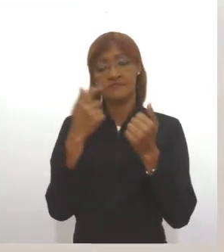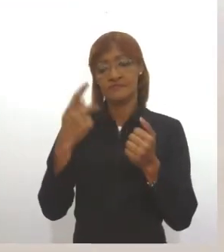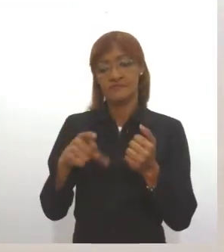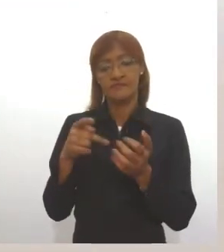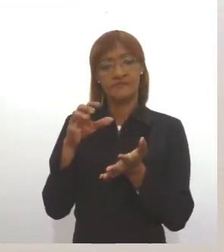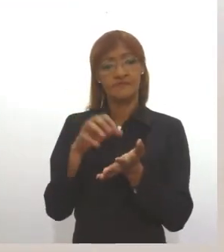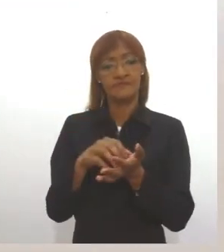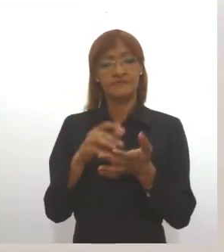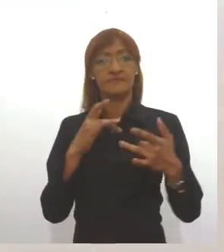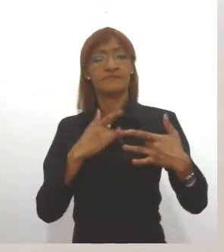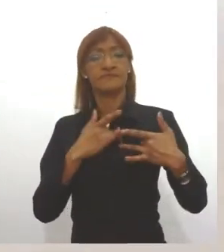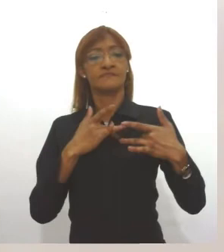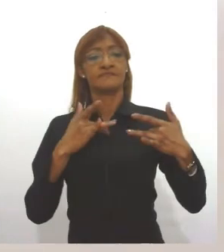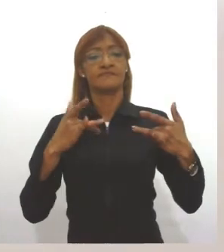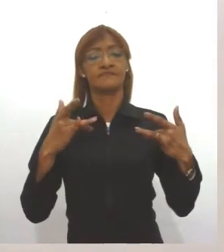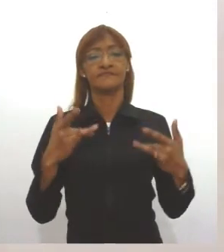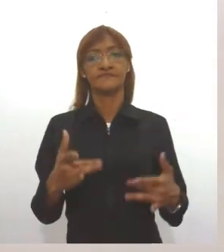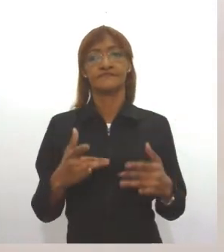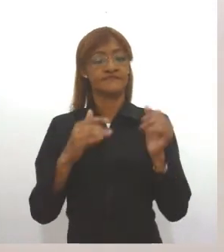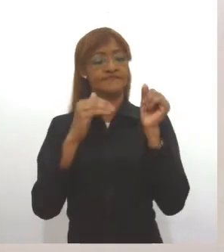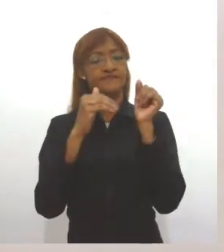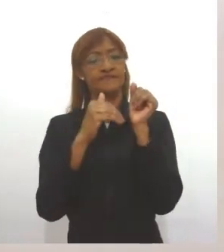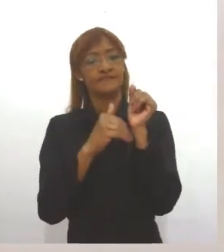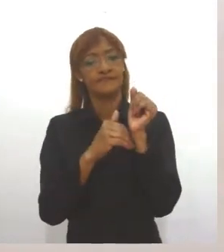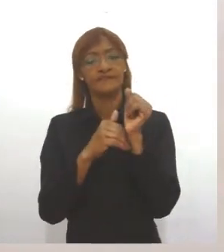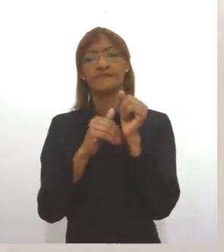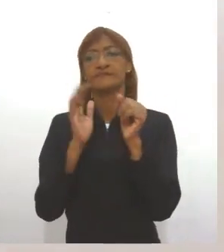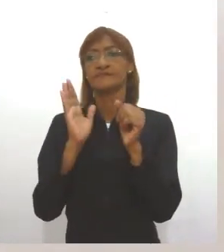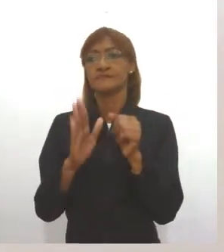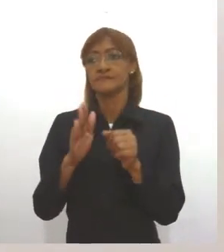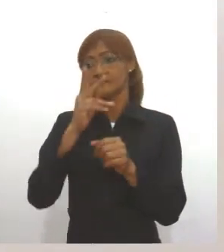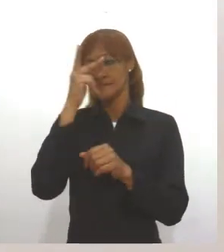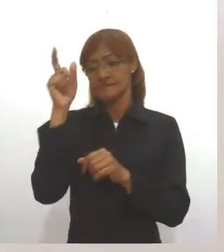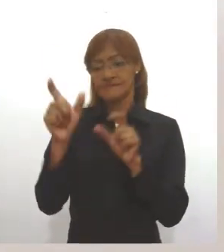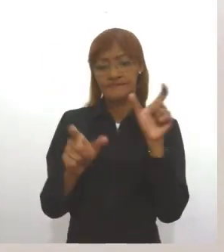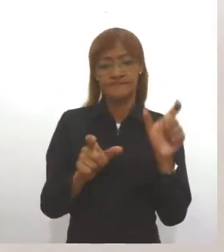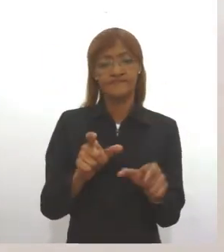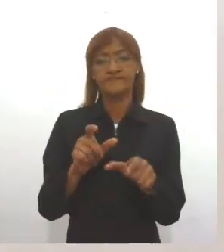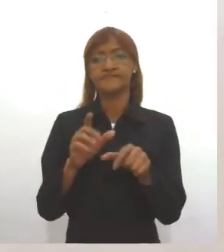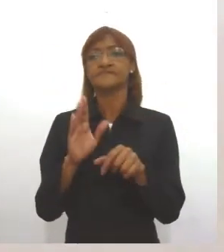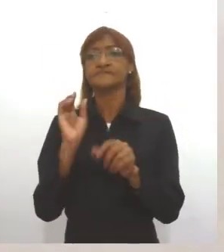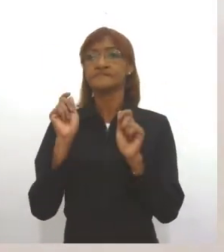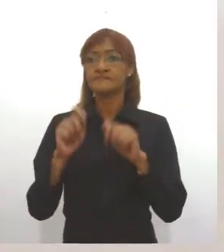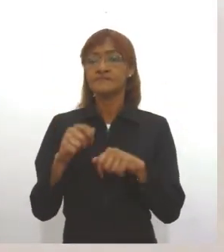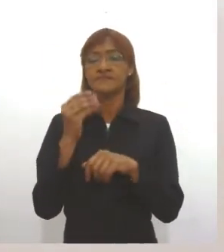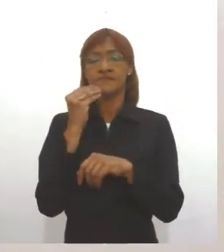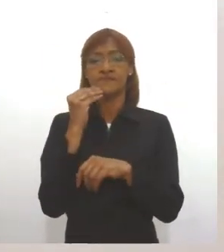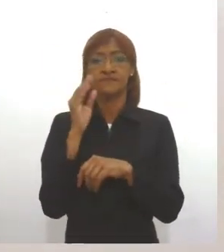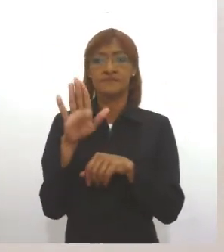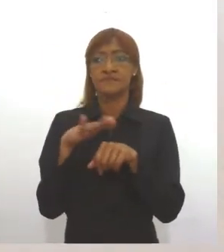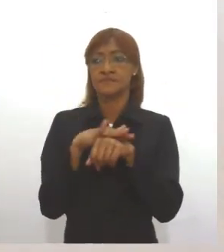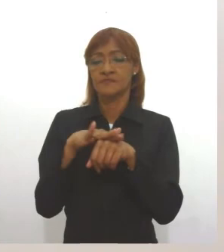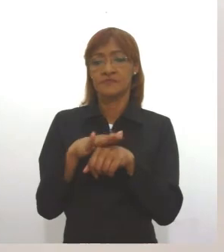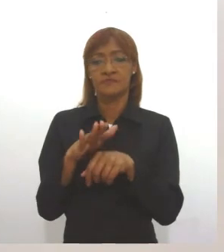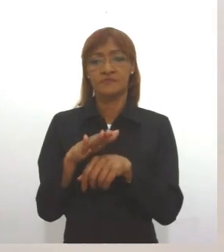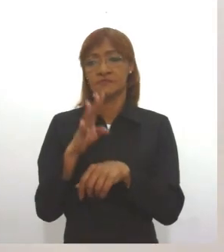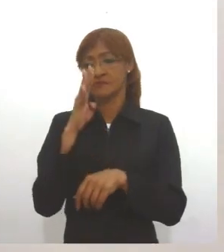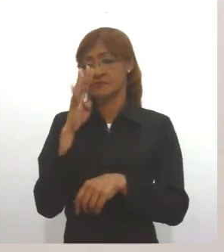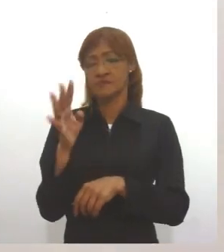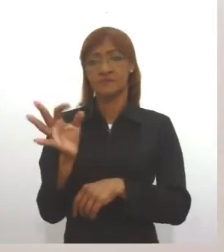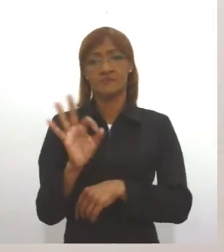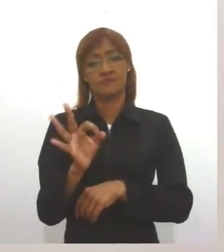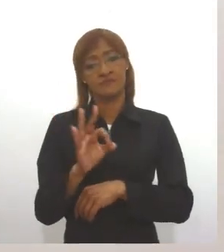voluntários do CVV vão guardar sigilo sobre aquilo, que as pessoas têm a oportunidade de manter o seu anonimato, de não serem julgadas e de